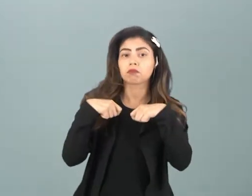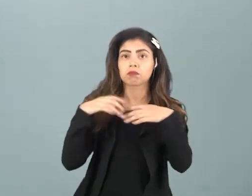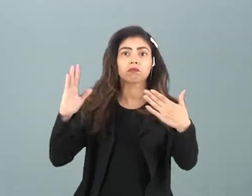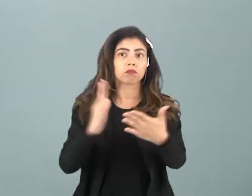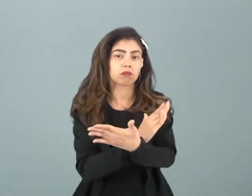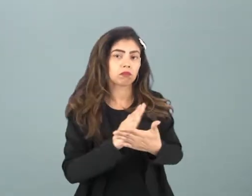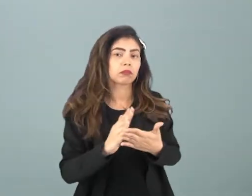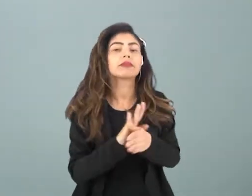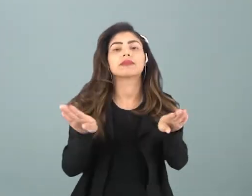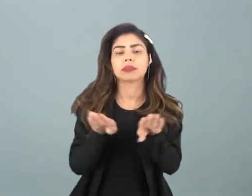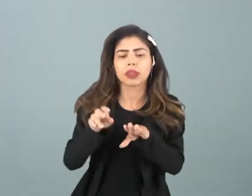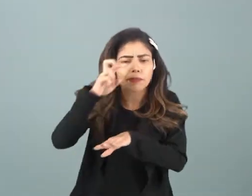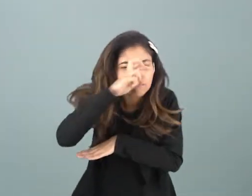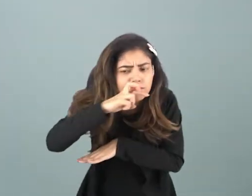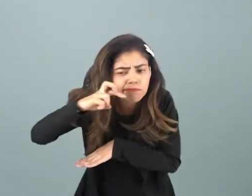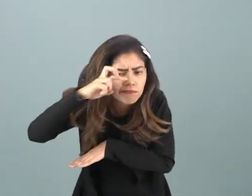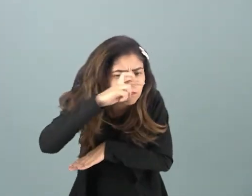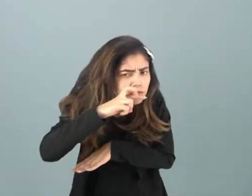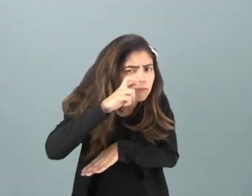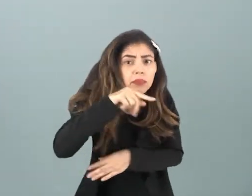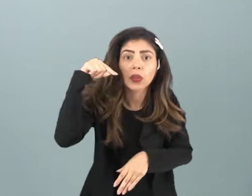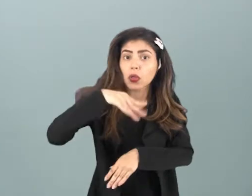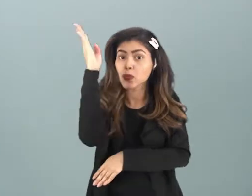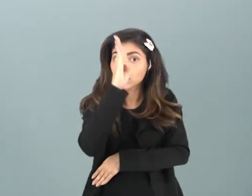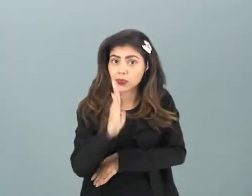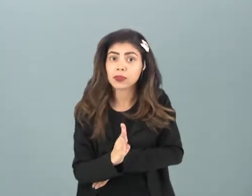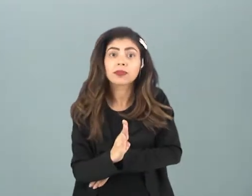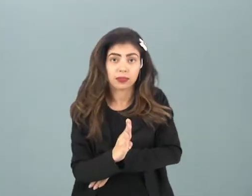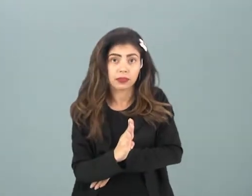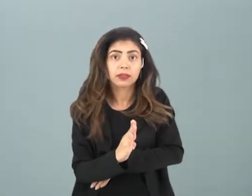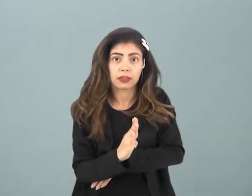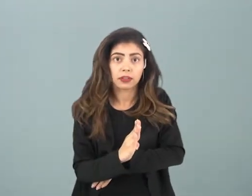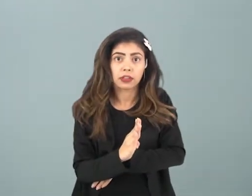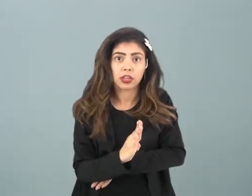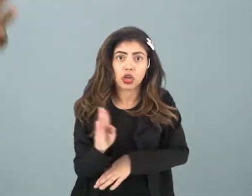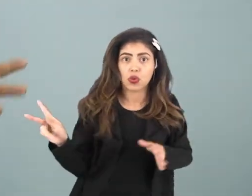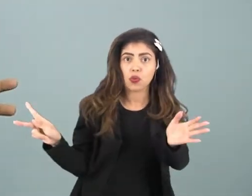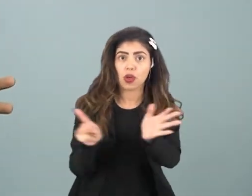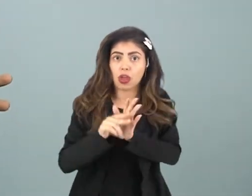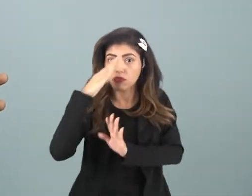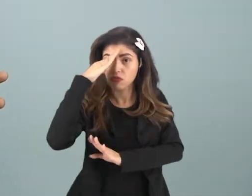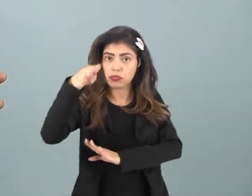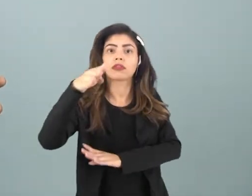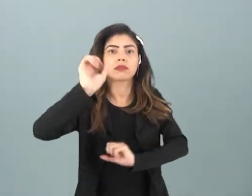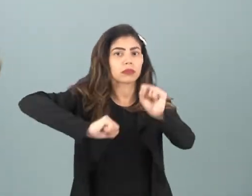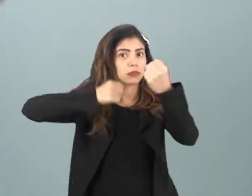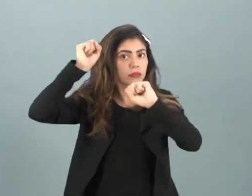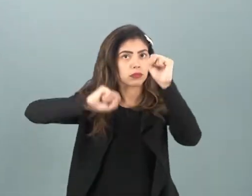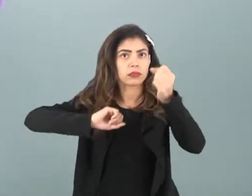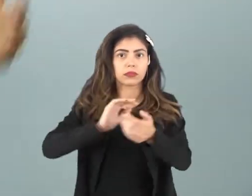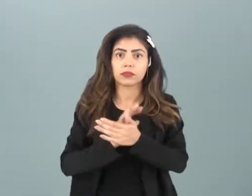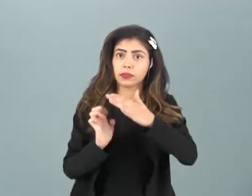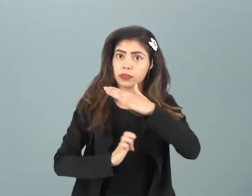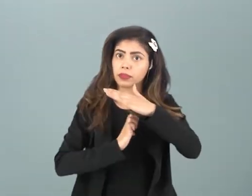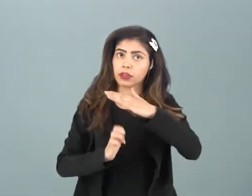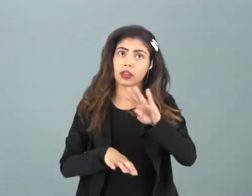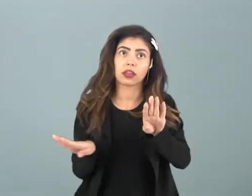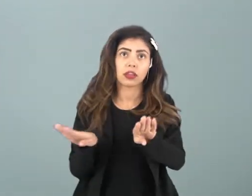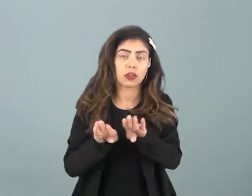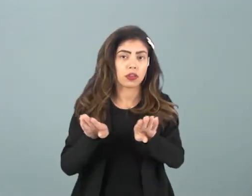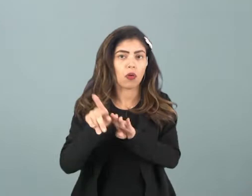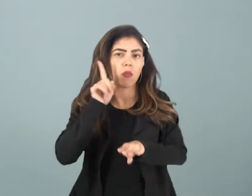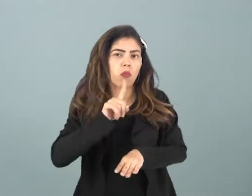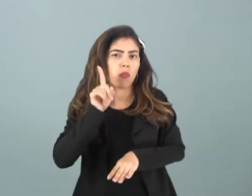alguém esteja manipulando uma máquina aqui no Brasil e o dono da empresa esteja nos Estados